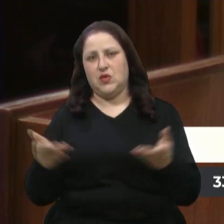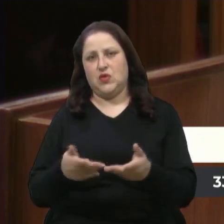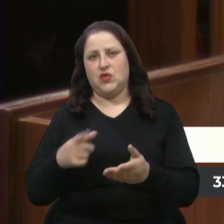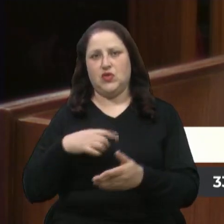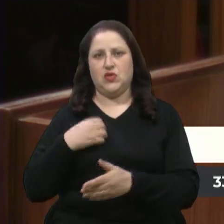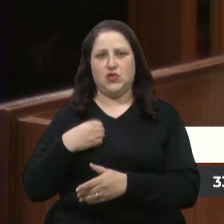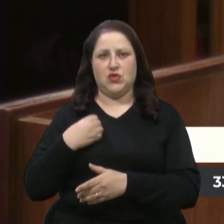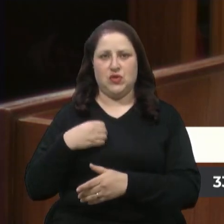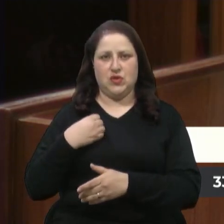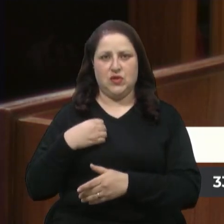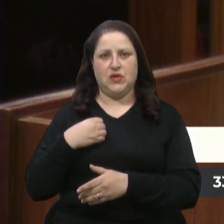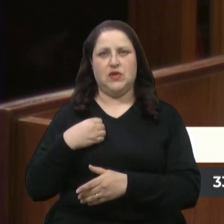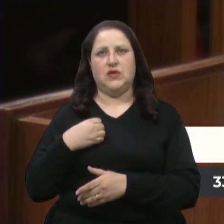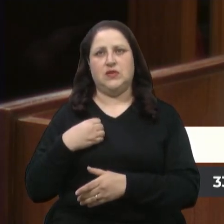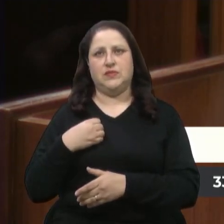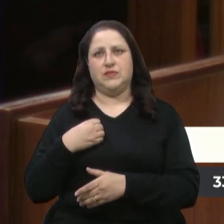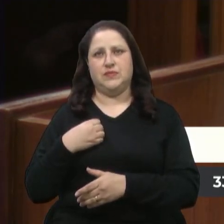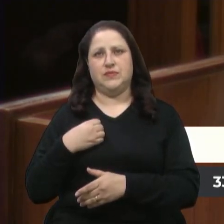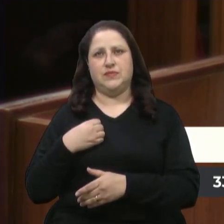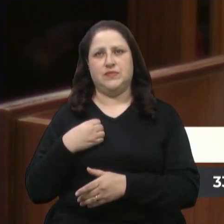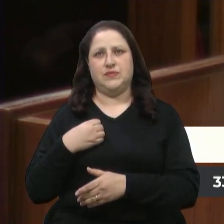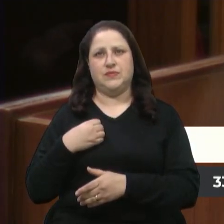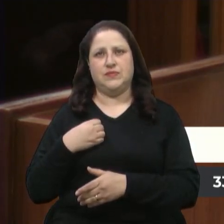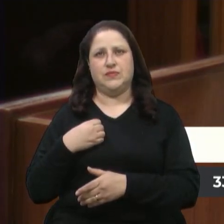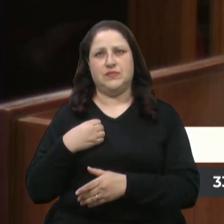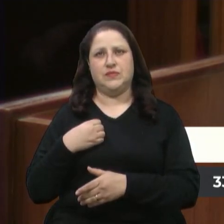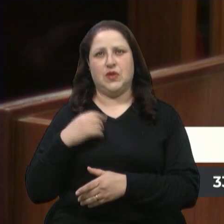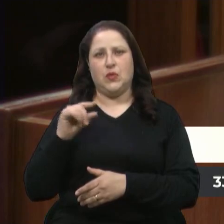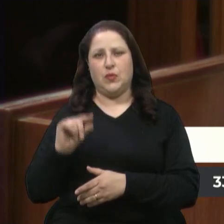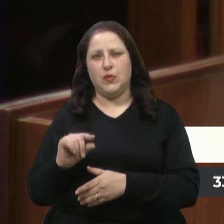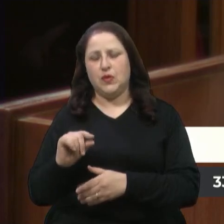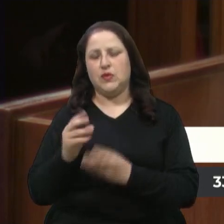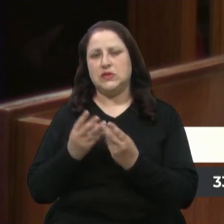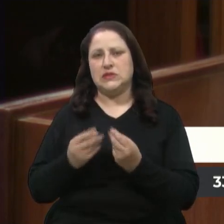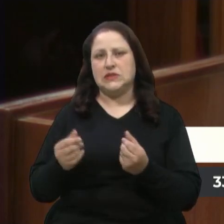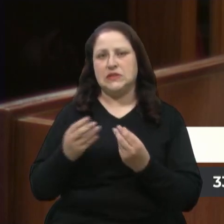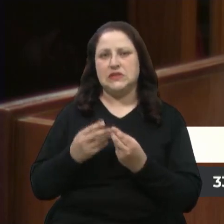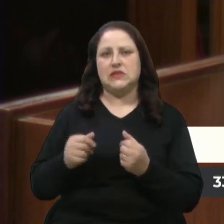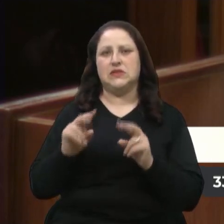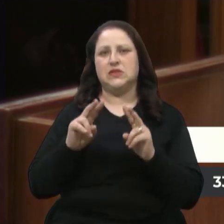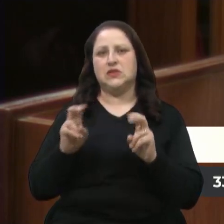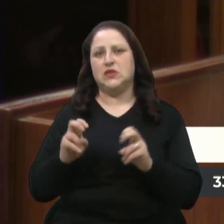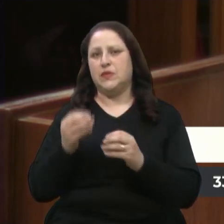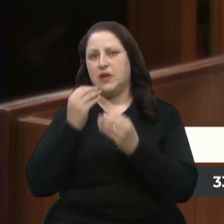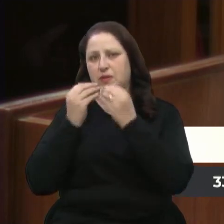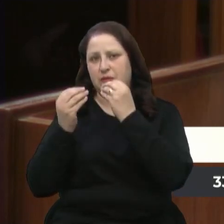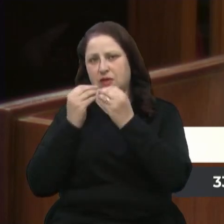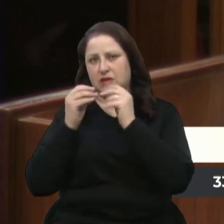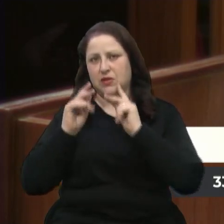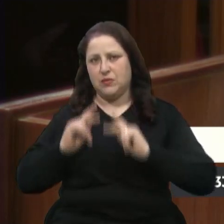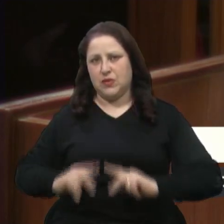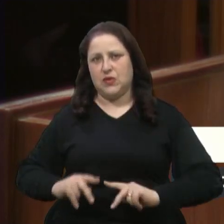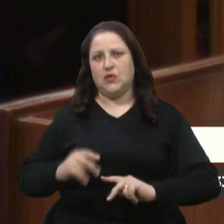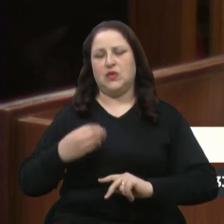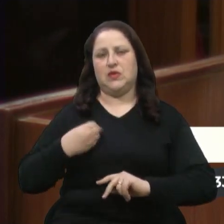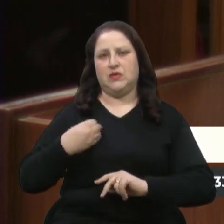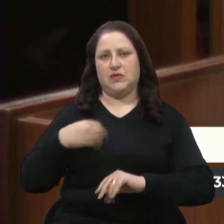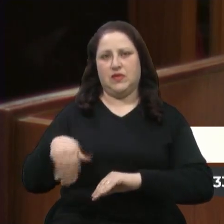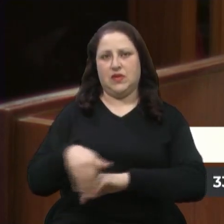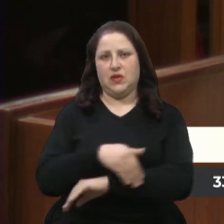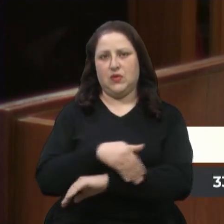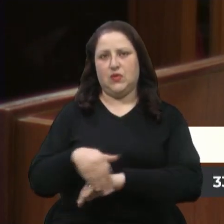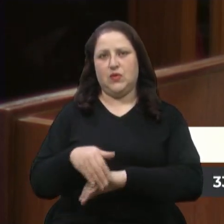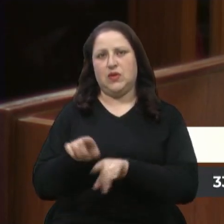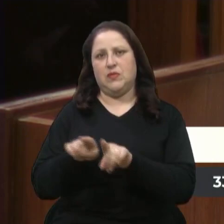temos uma questão um pouco delicada em relação à questão da alimentação das pessoas em situação de rua,